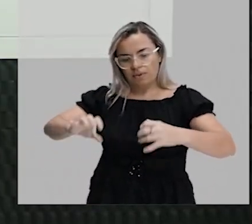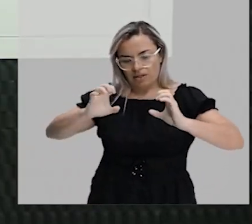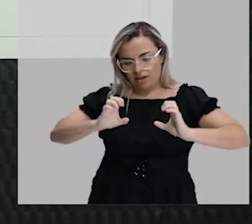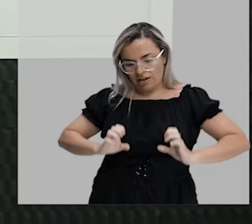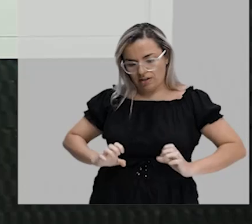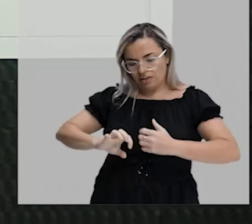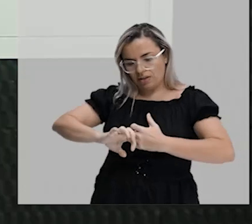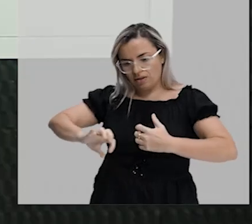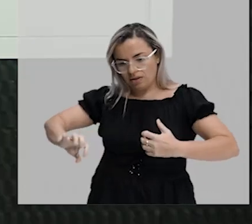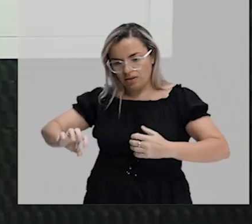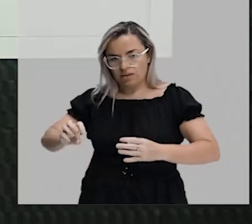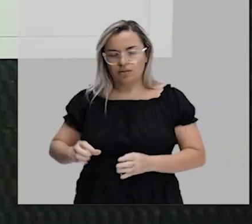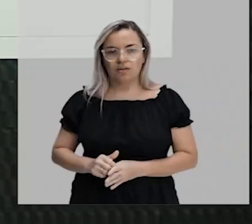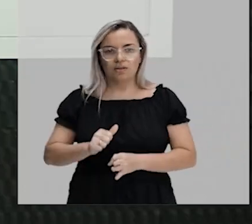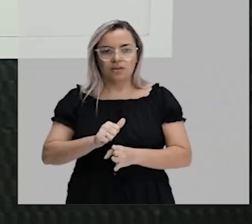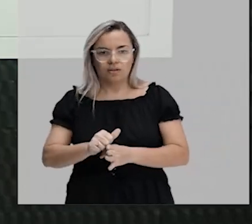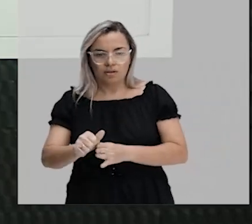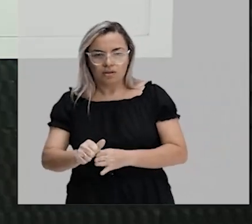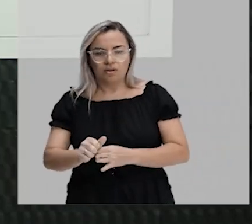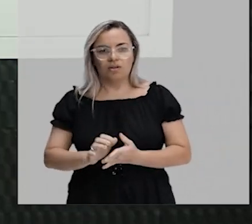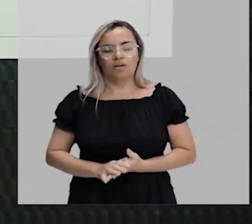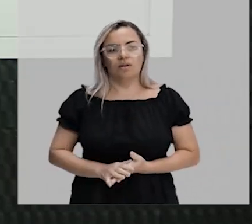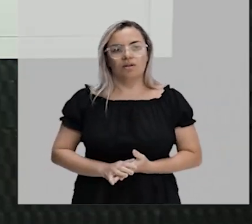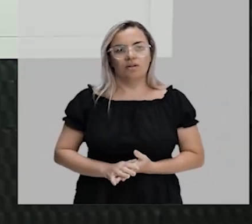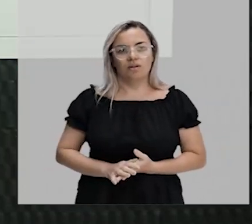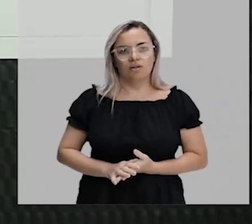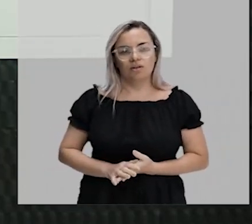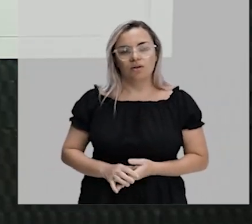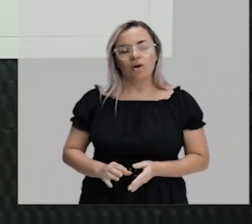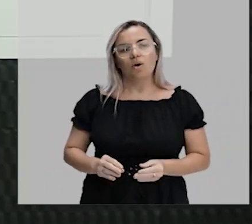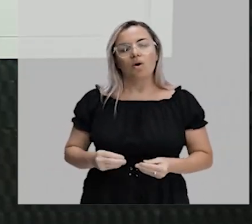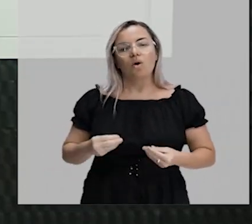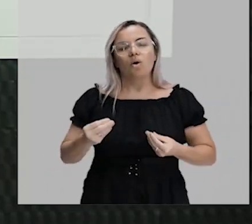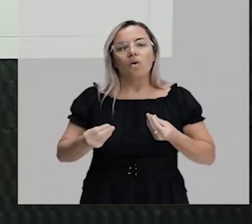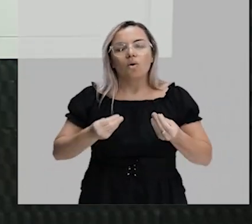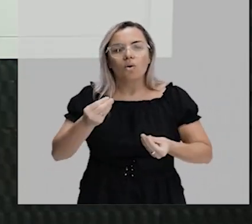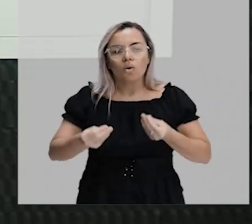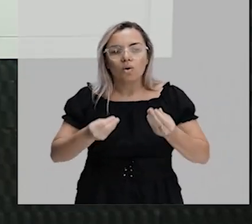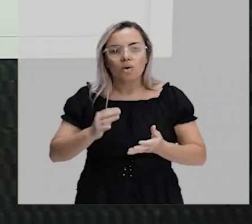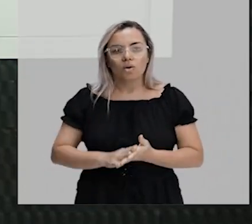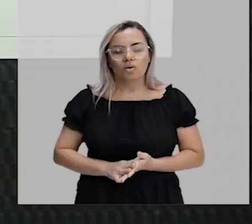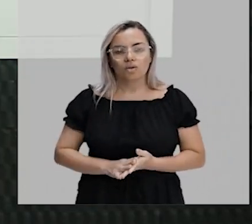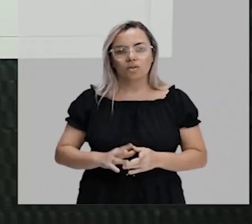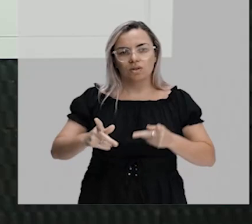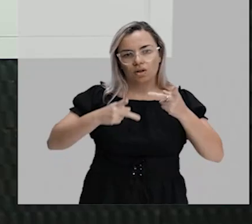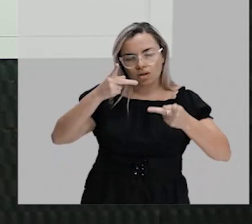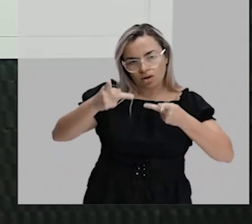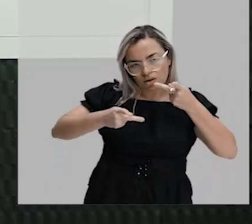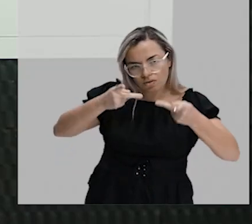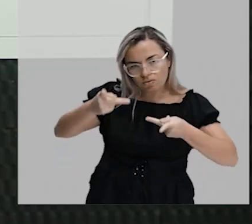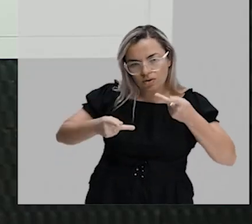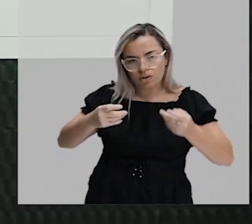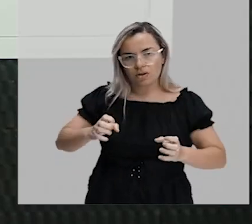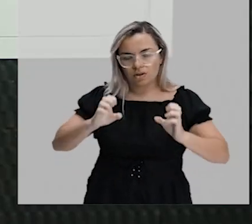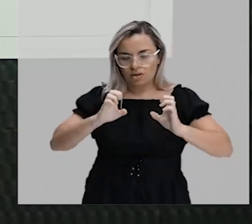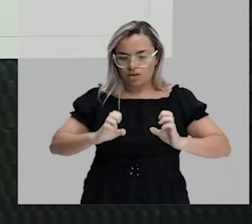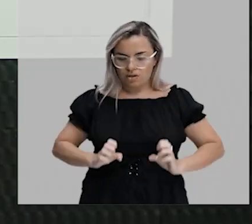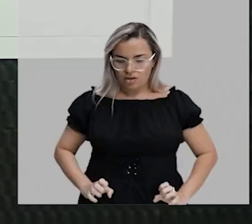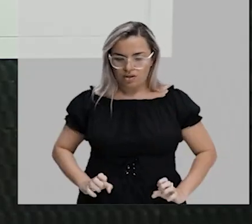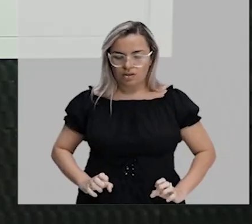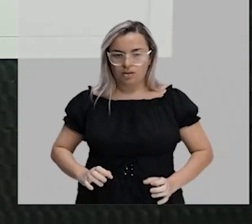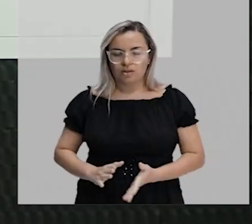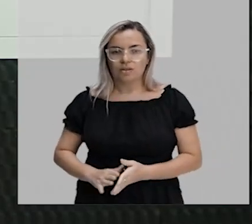Então, quando você está necessariamente falando em ética, você está trazendo aqui a moralidade para conversar